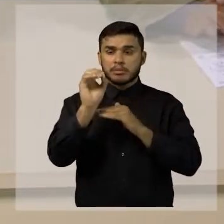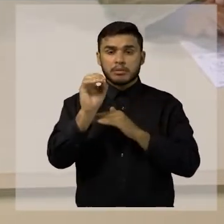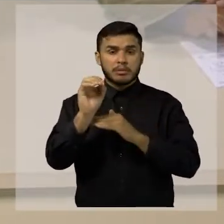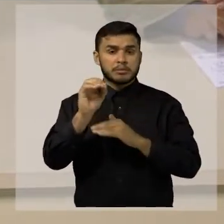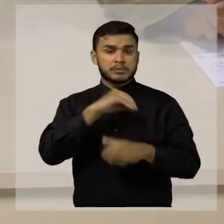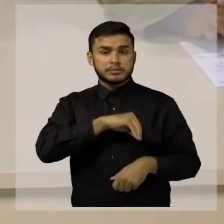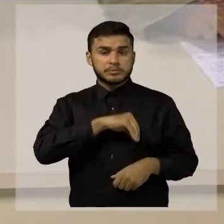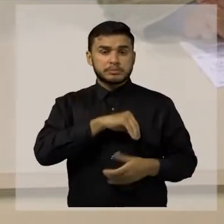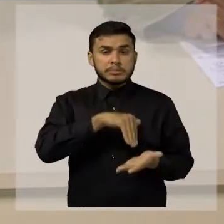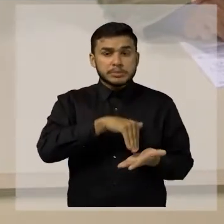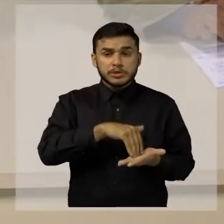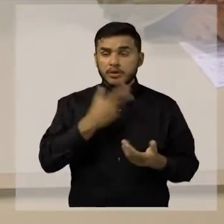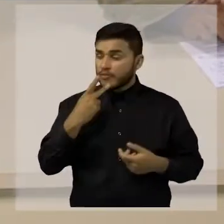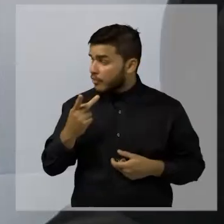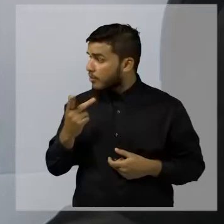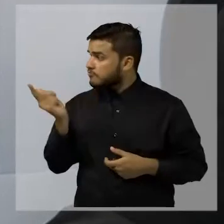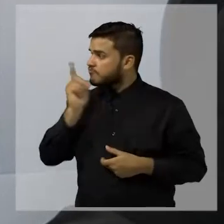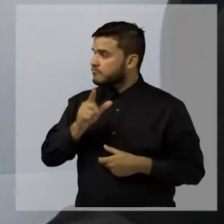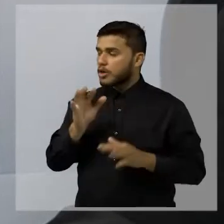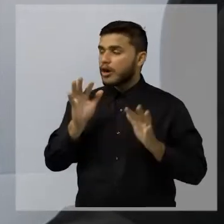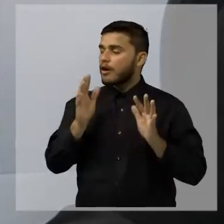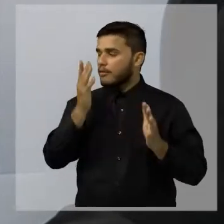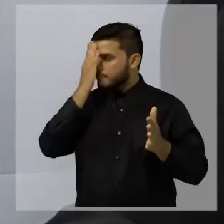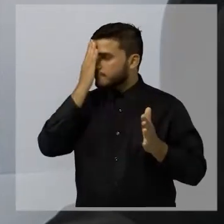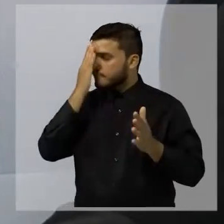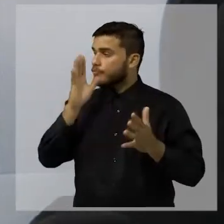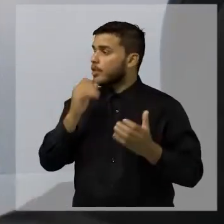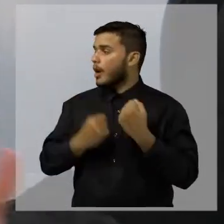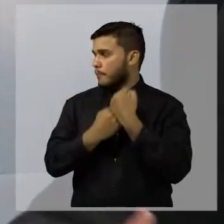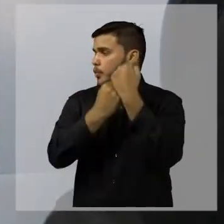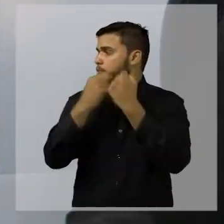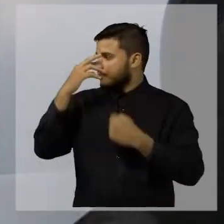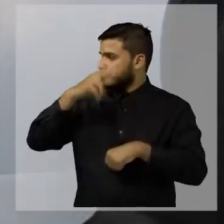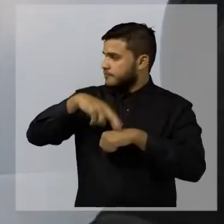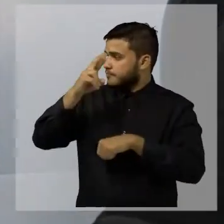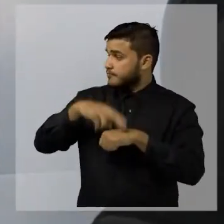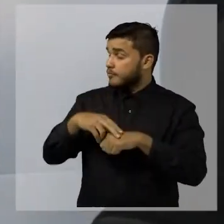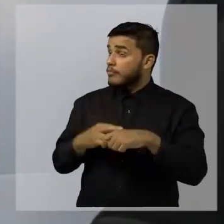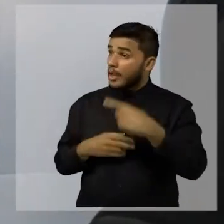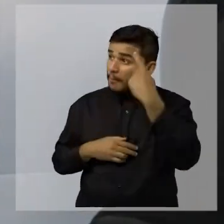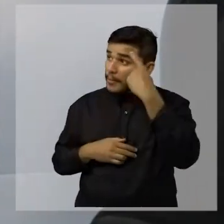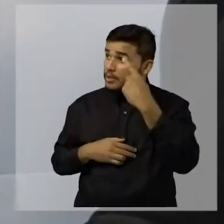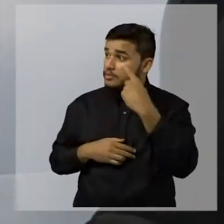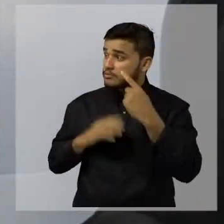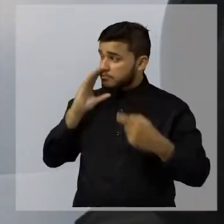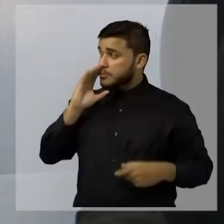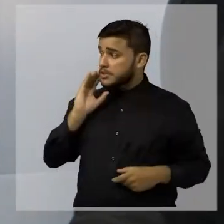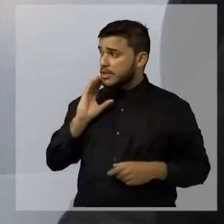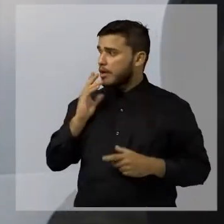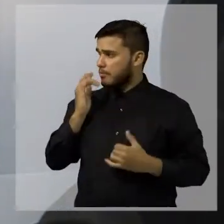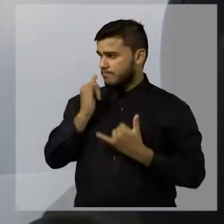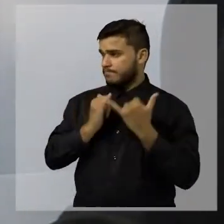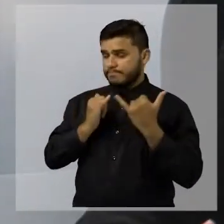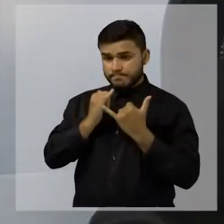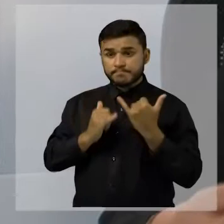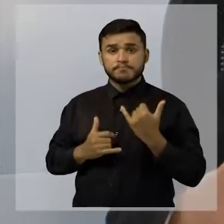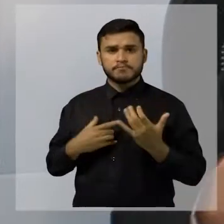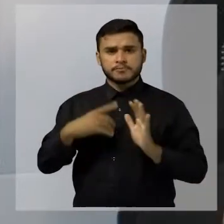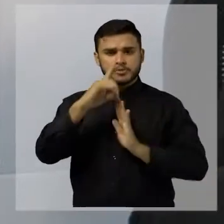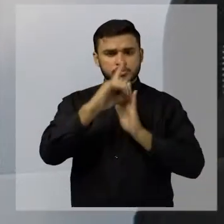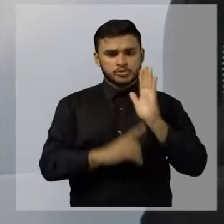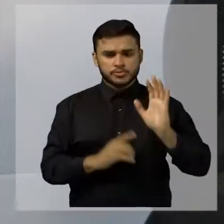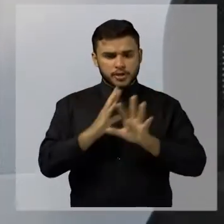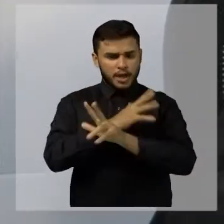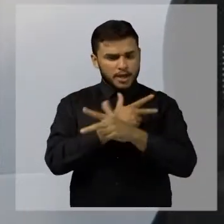ocupar esse vácuo, só depende dele. A questão dos direitos dos animais tem sido uma bandeira muito forte dele, que